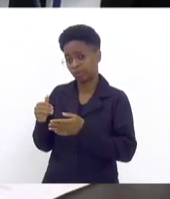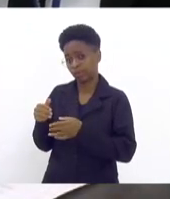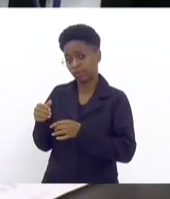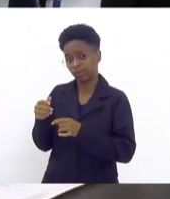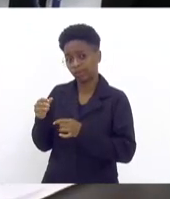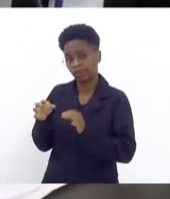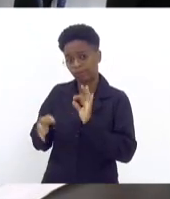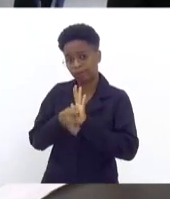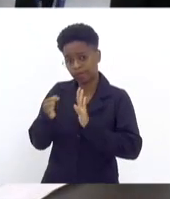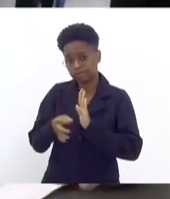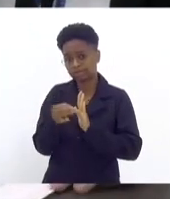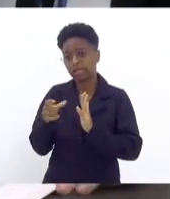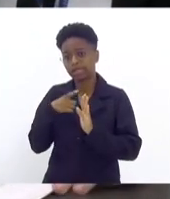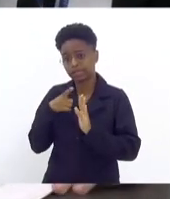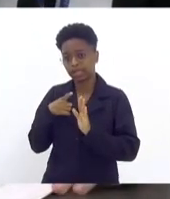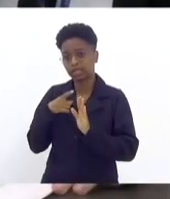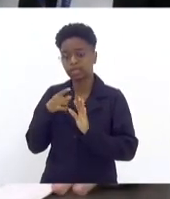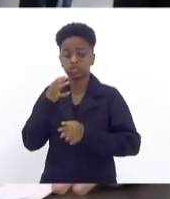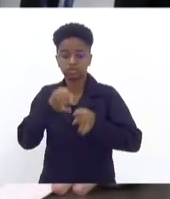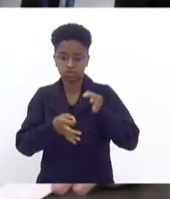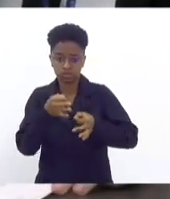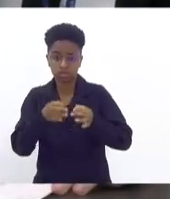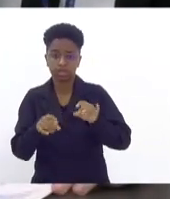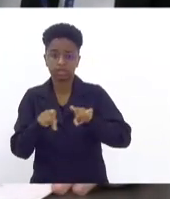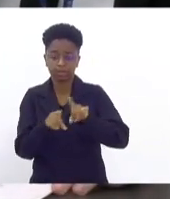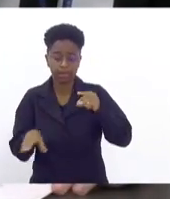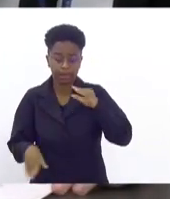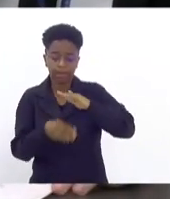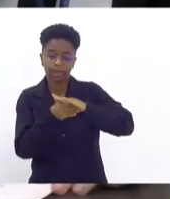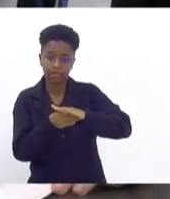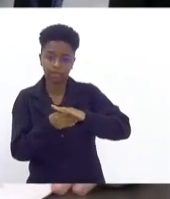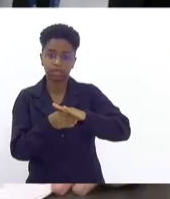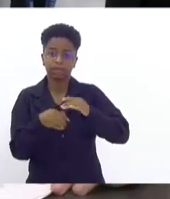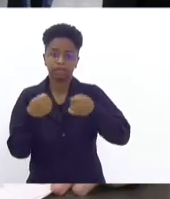com emendas para incluir o artigo 3º